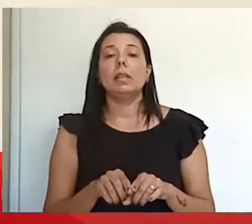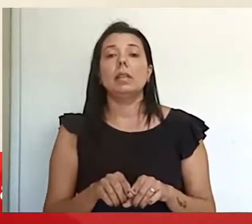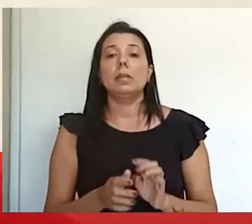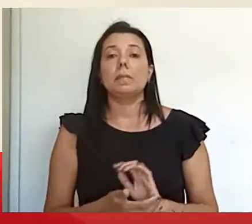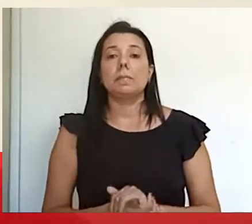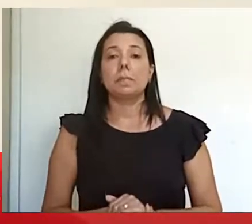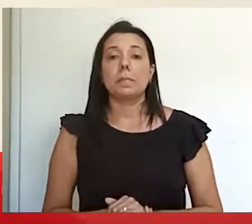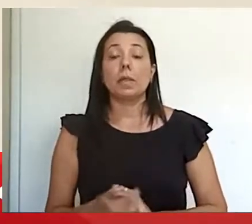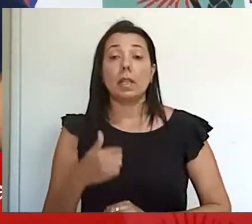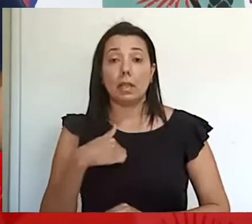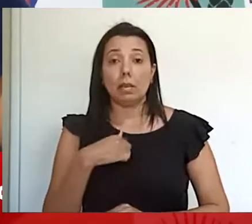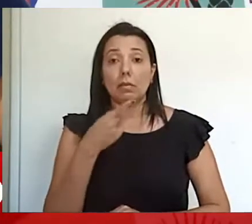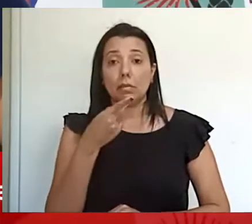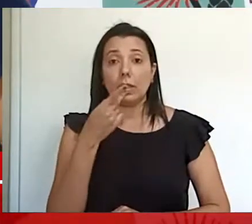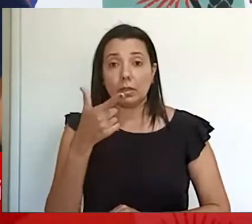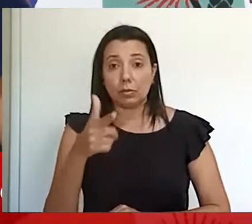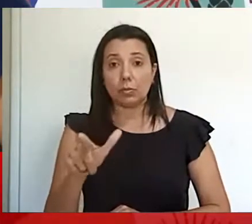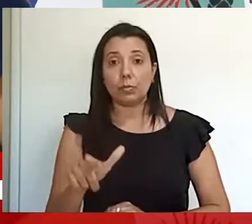palavra.